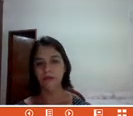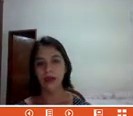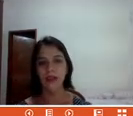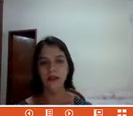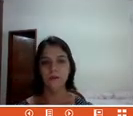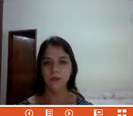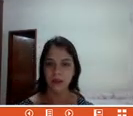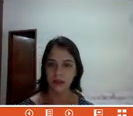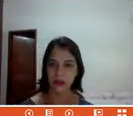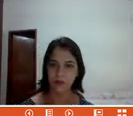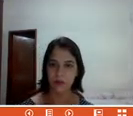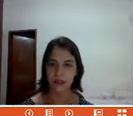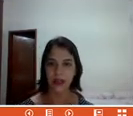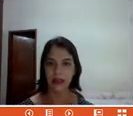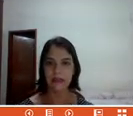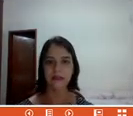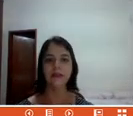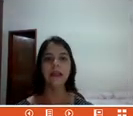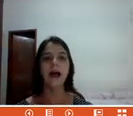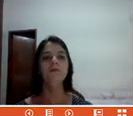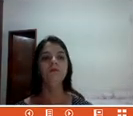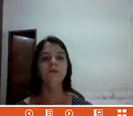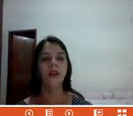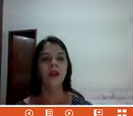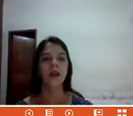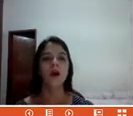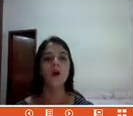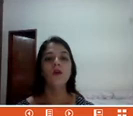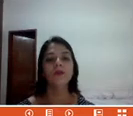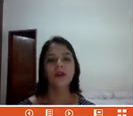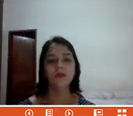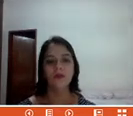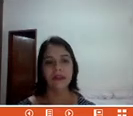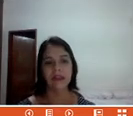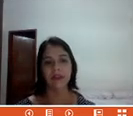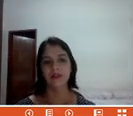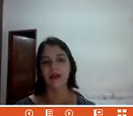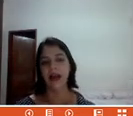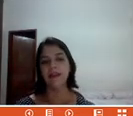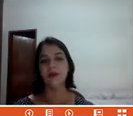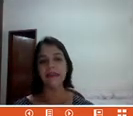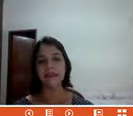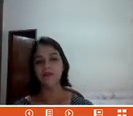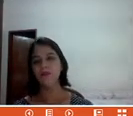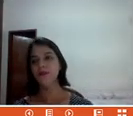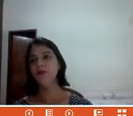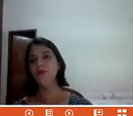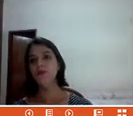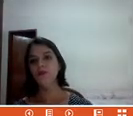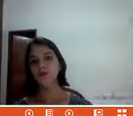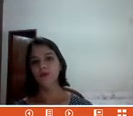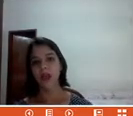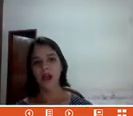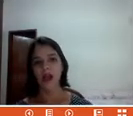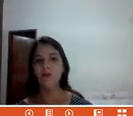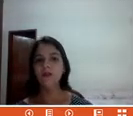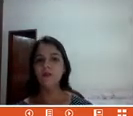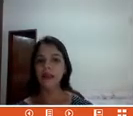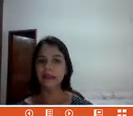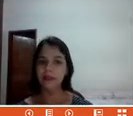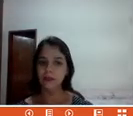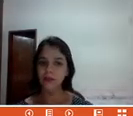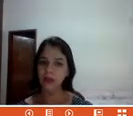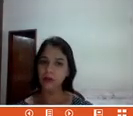Assim também são os sinais, tá? Outra coisa, a expressão surdo-mudo. Ela é